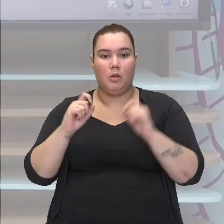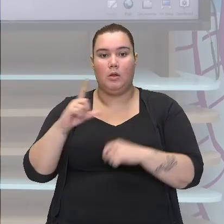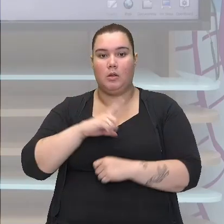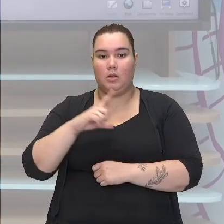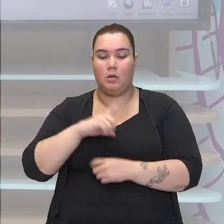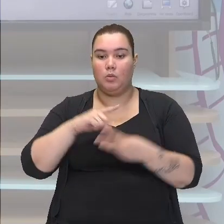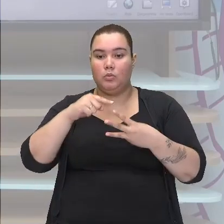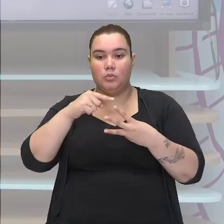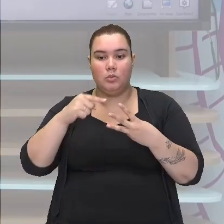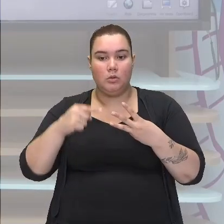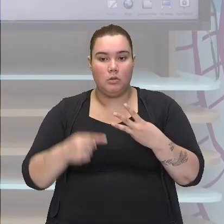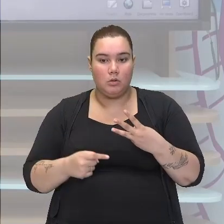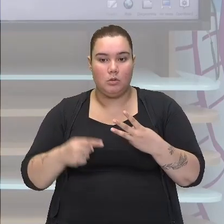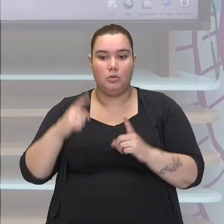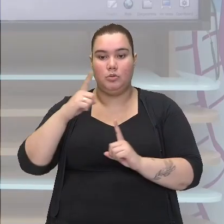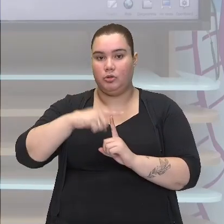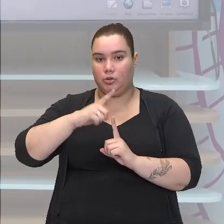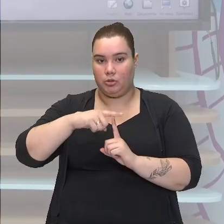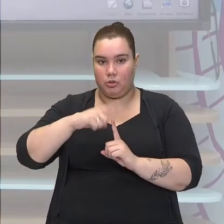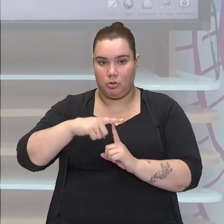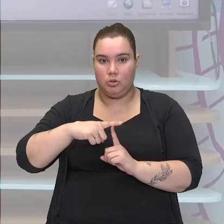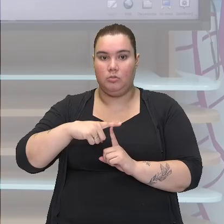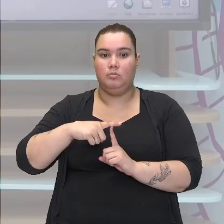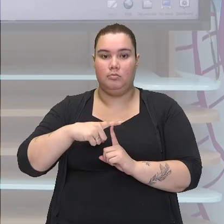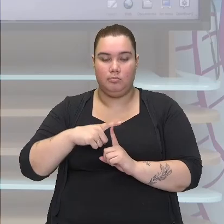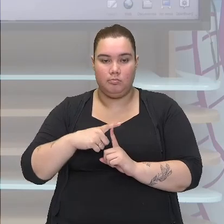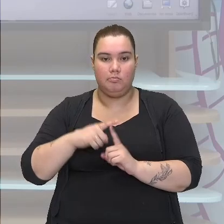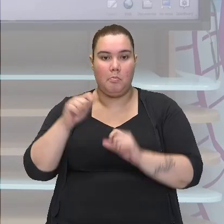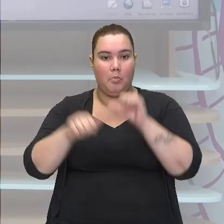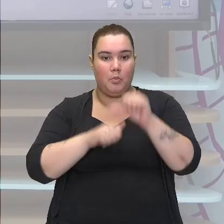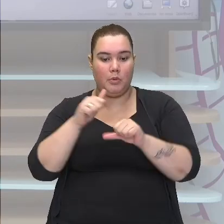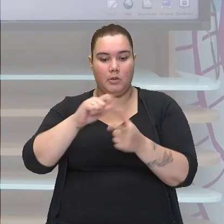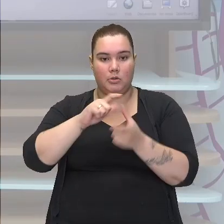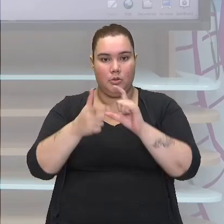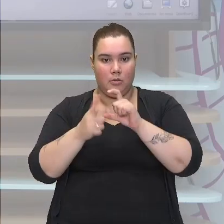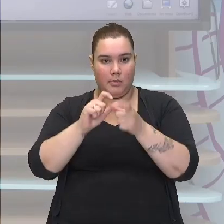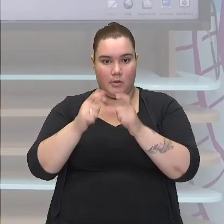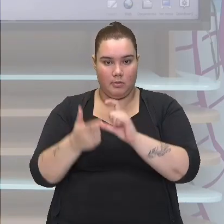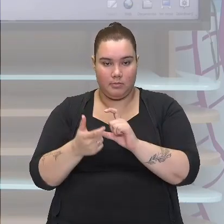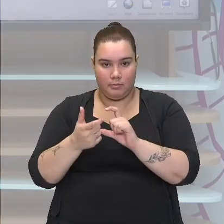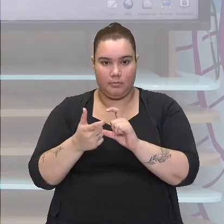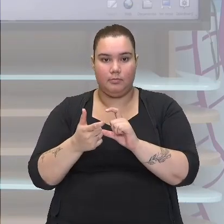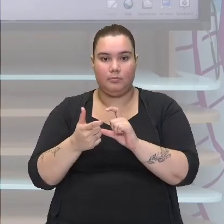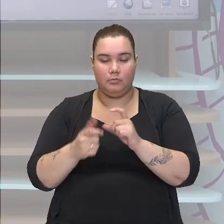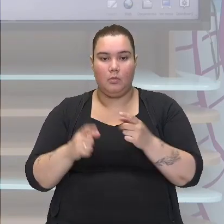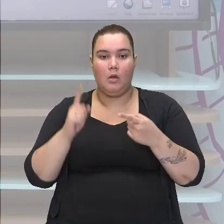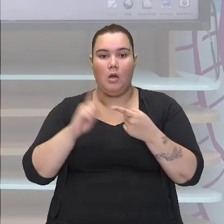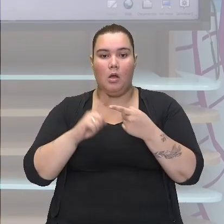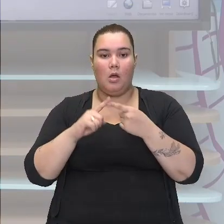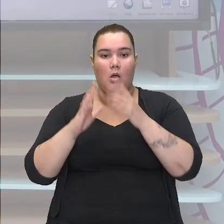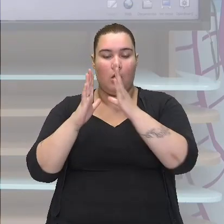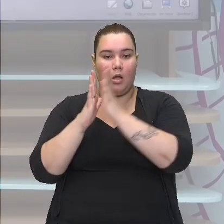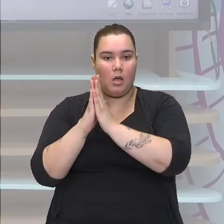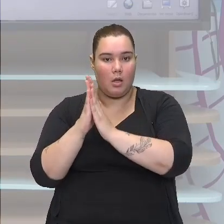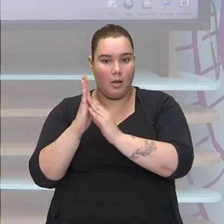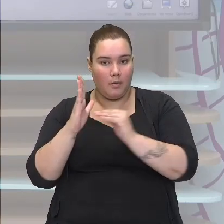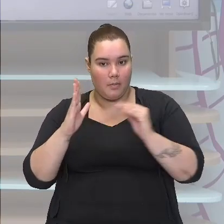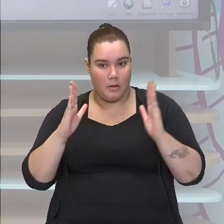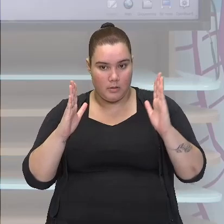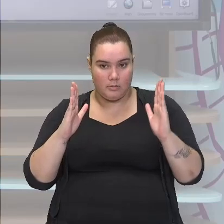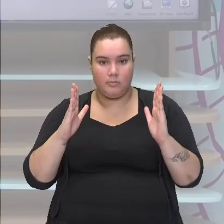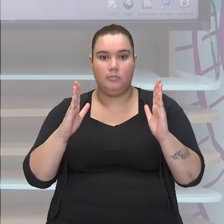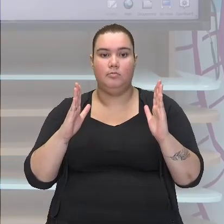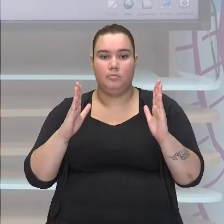existe 3 tipos de transformações geométricas. Por reflexão, é quando eu movo